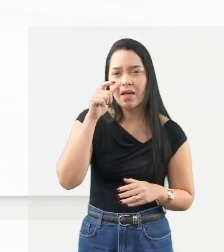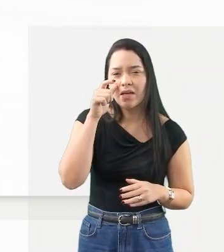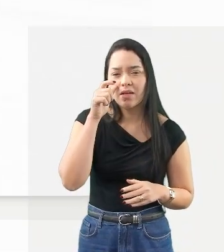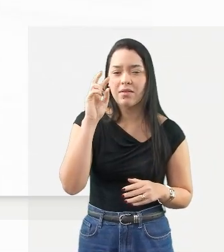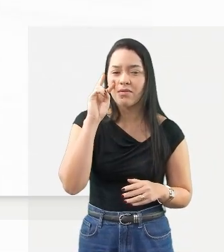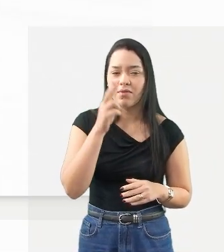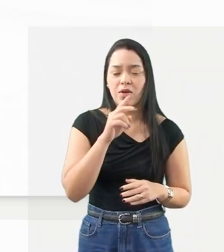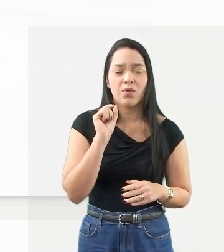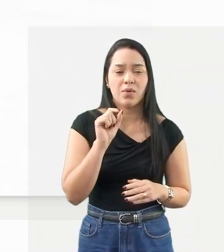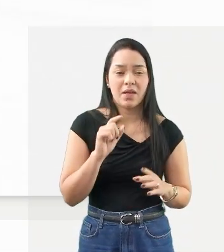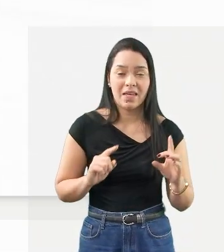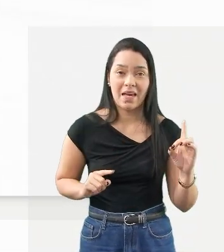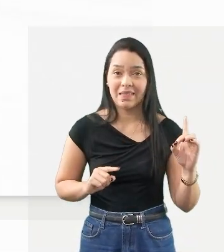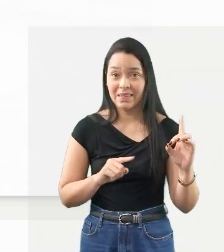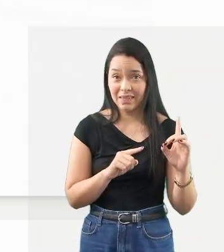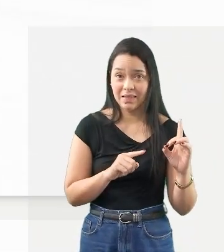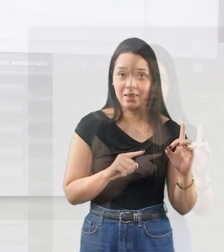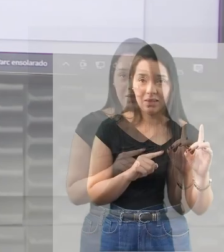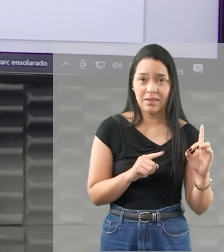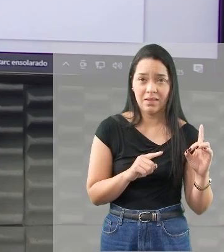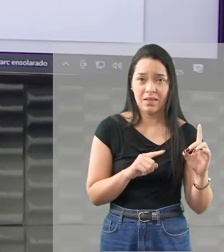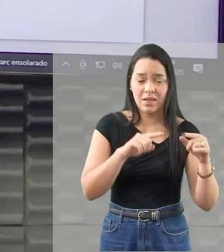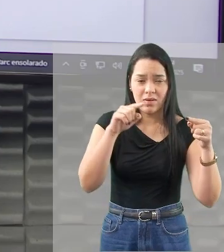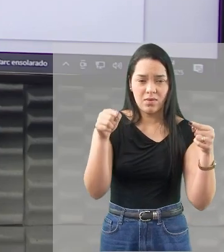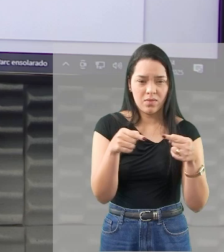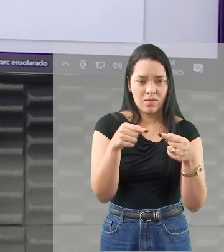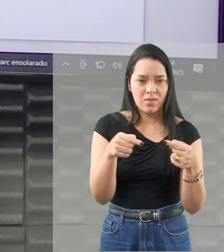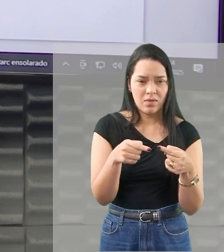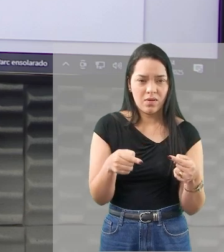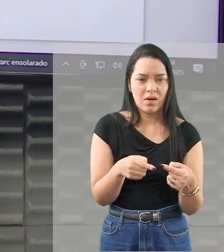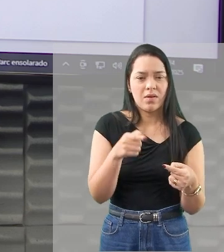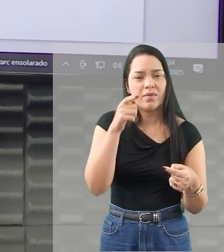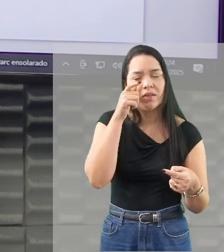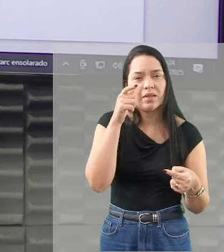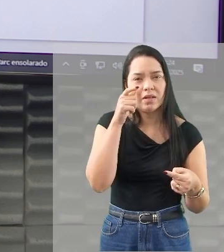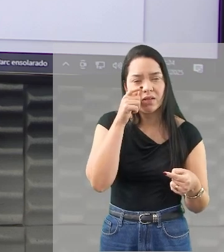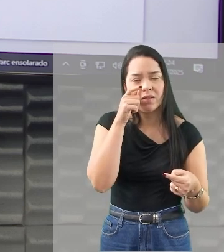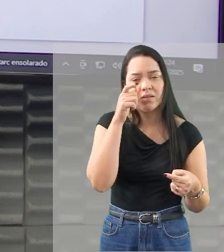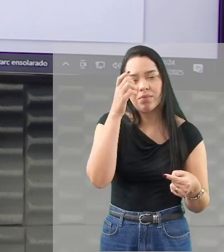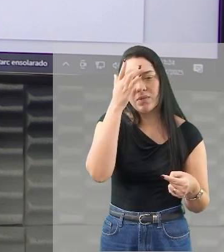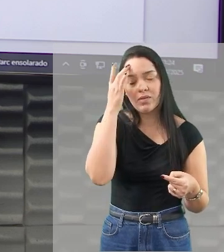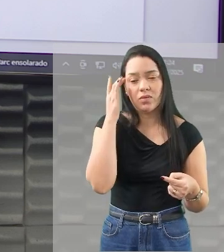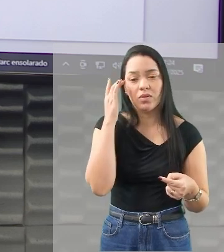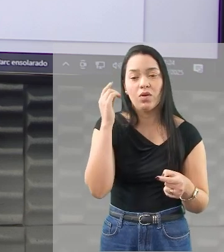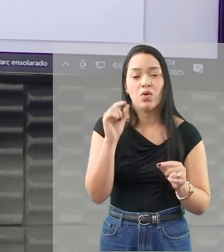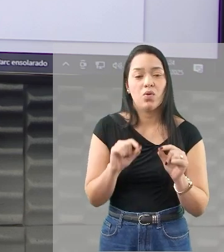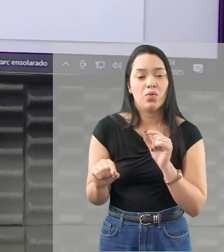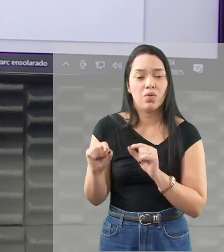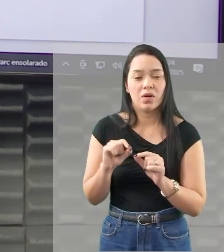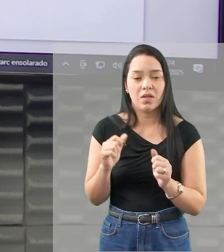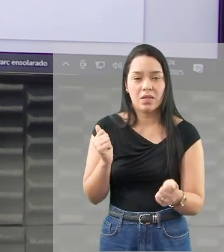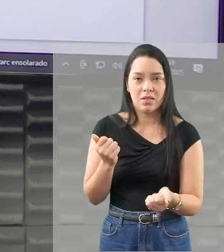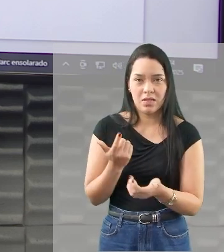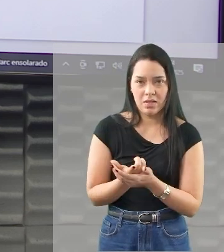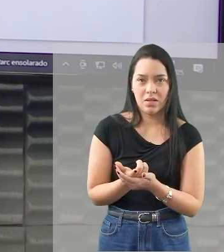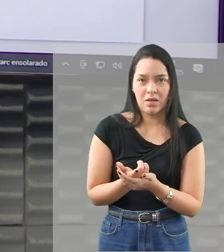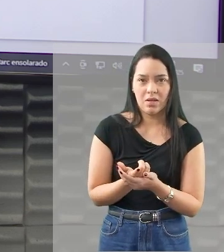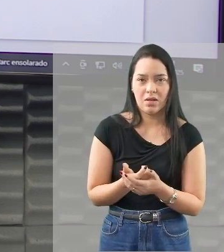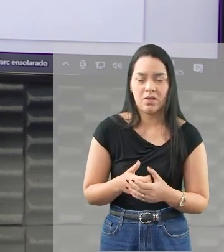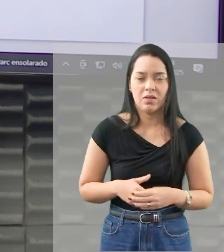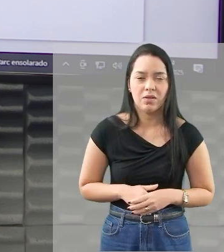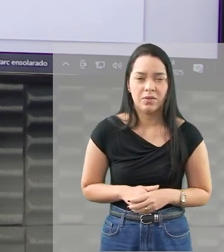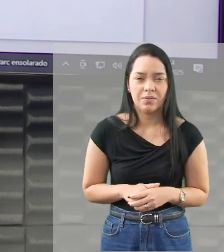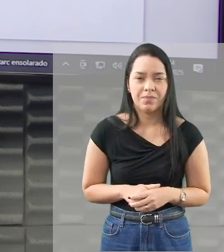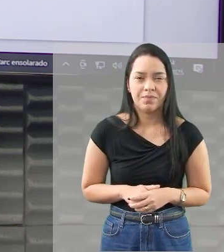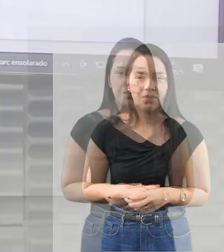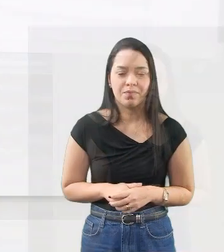gente vai ver que a alternativa que está coerente com essa ideia do folder, nessa perspectiva de ser persuasivo, fazendo uso